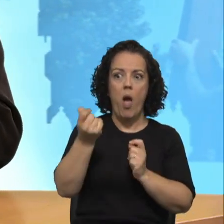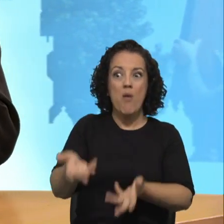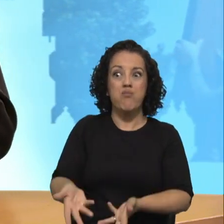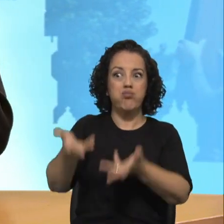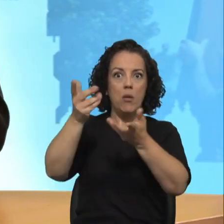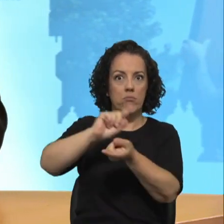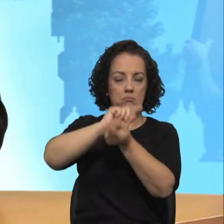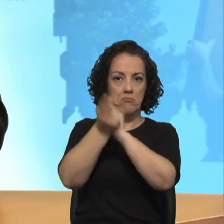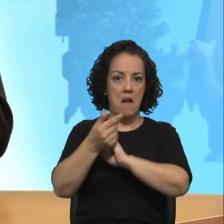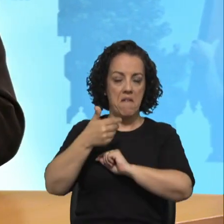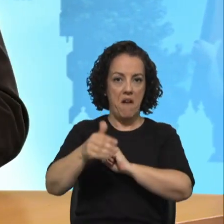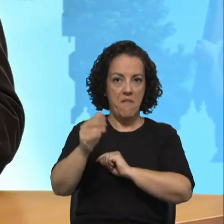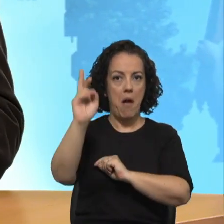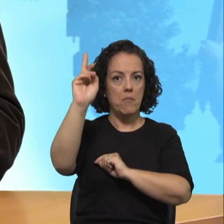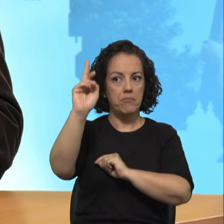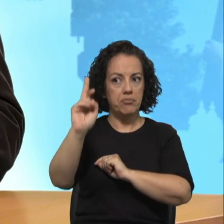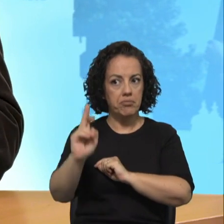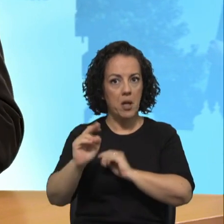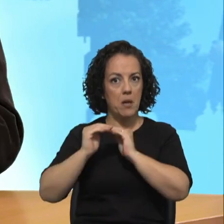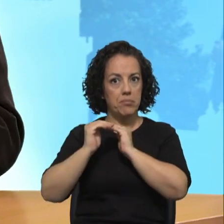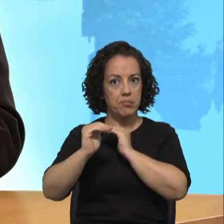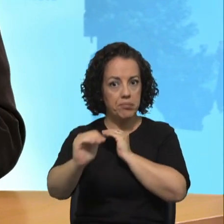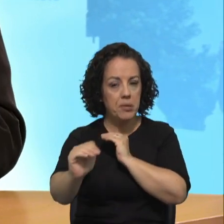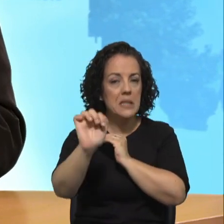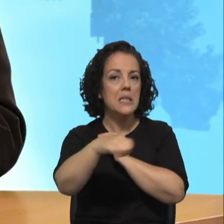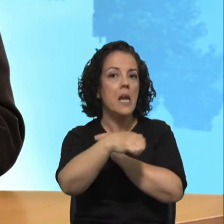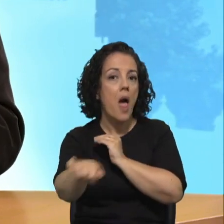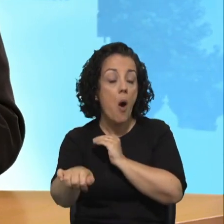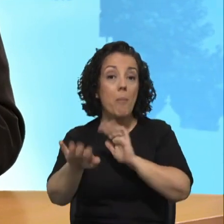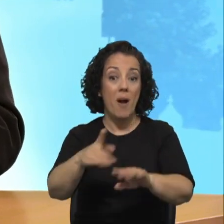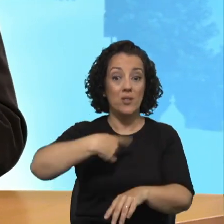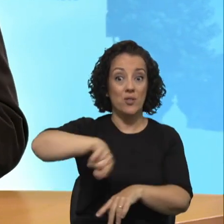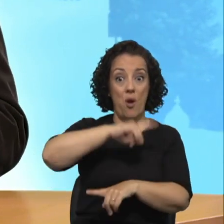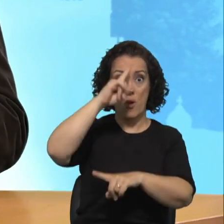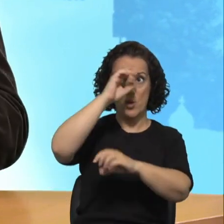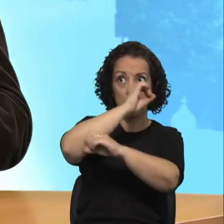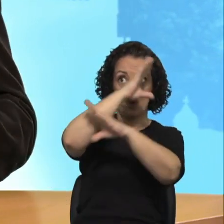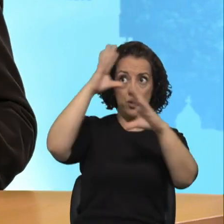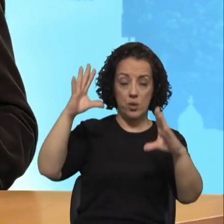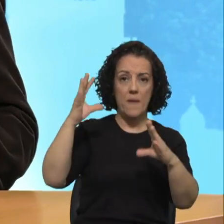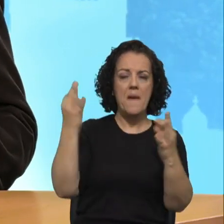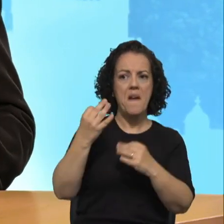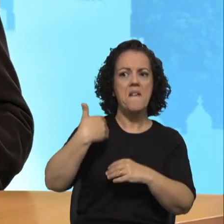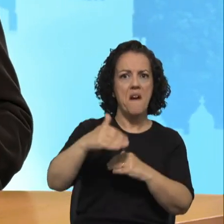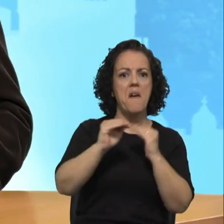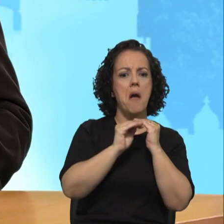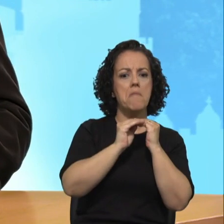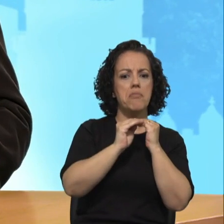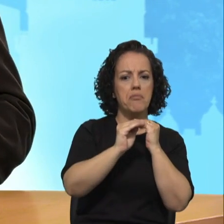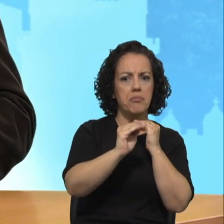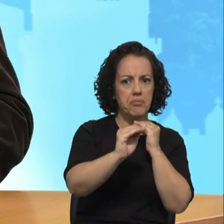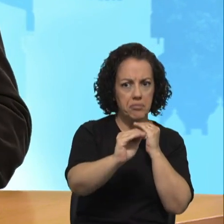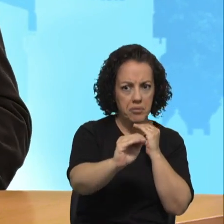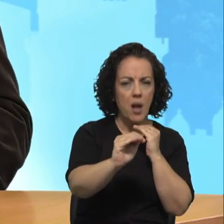a caminhar para uma estabilização, sendo que as previsões que nós temos são de um abrandamento, mas não vai voltar ainda para os